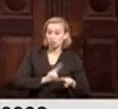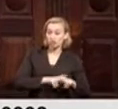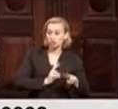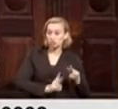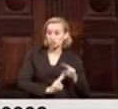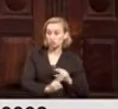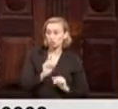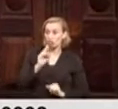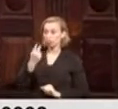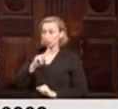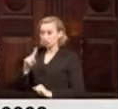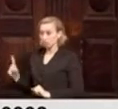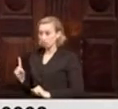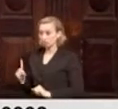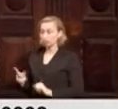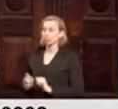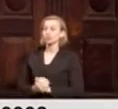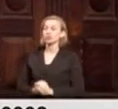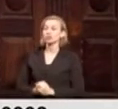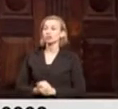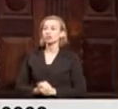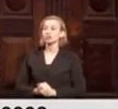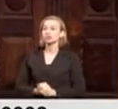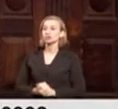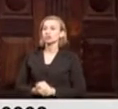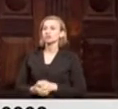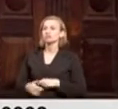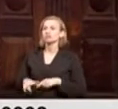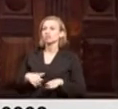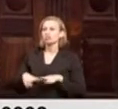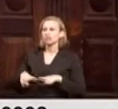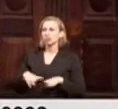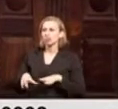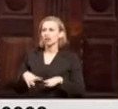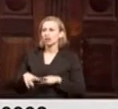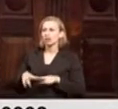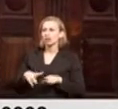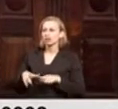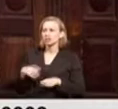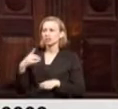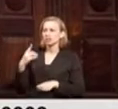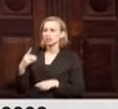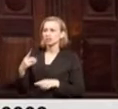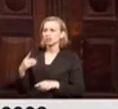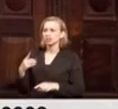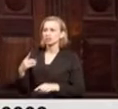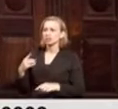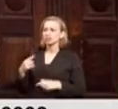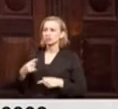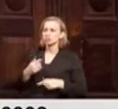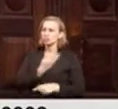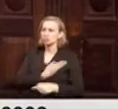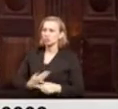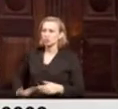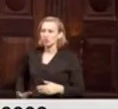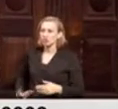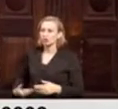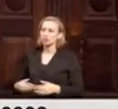da defesa da base do governo é que, pelo raciocínio, esta casa só tem autonomia se